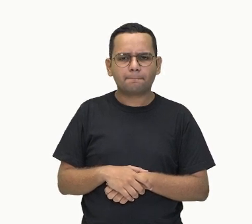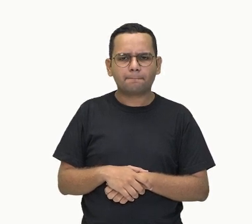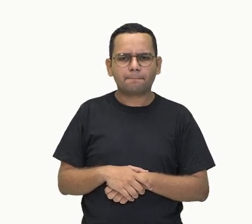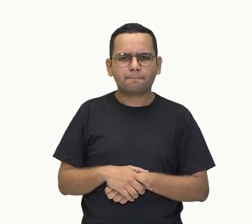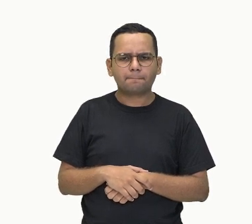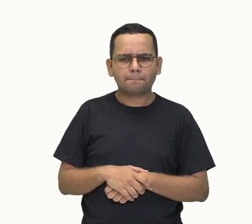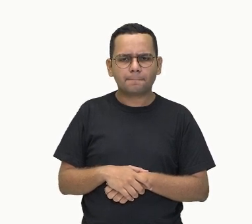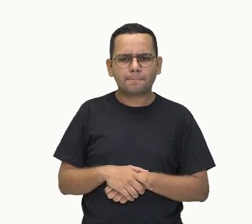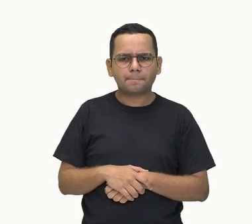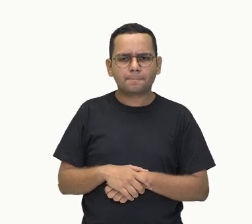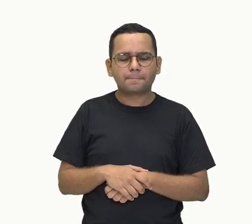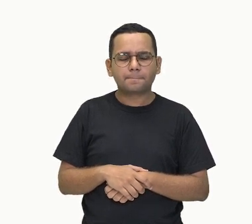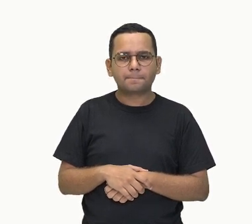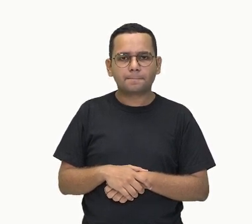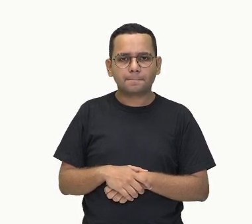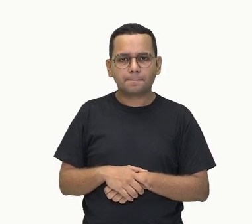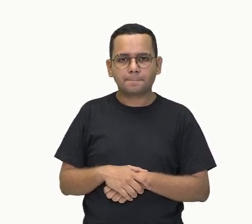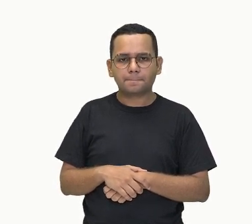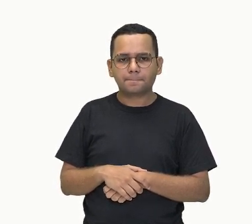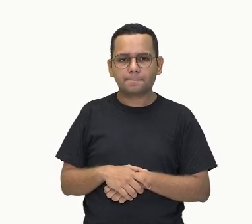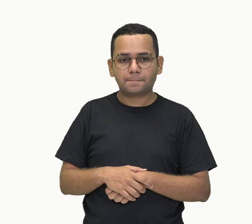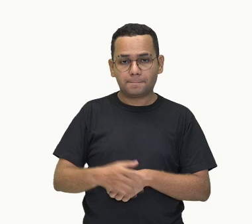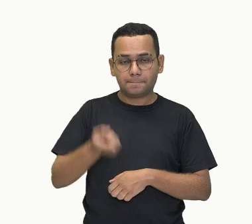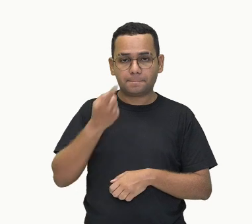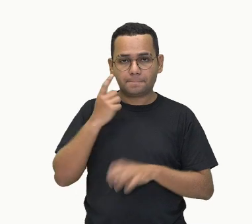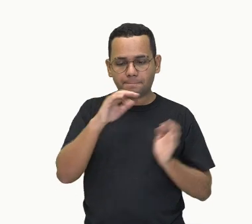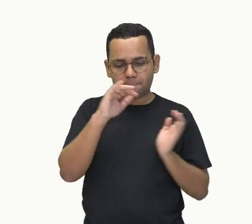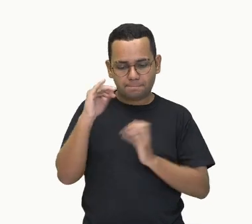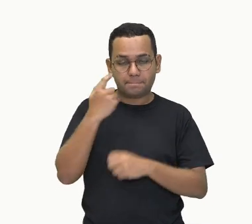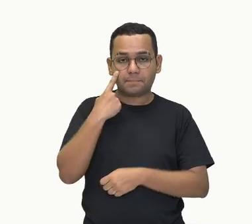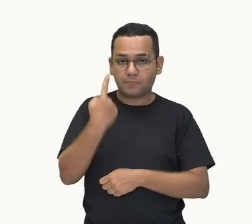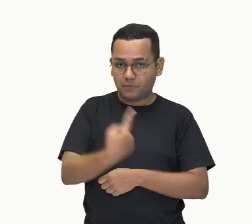Então vamos repetir aqui a nossa equação, ó.